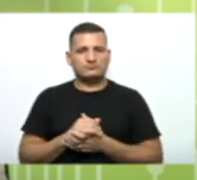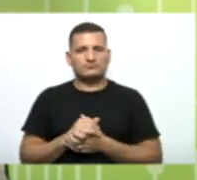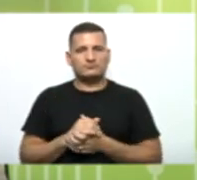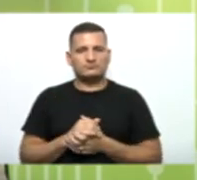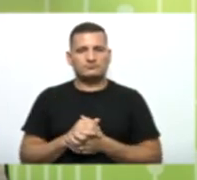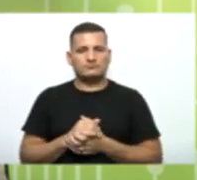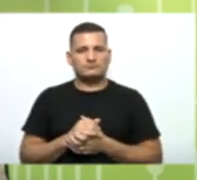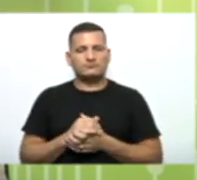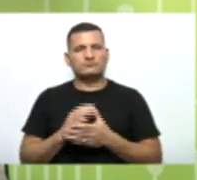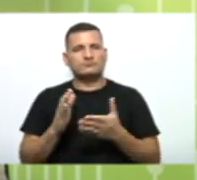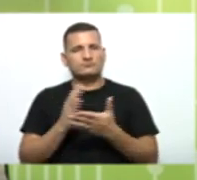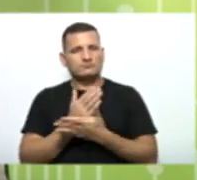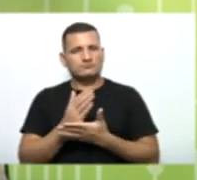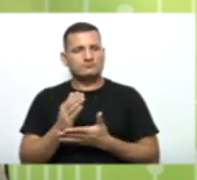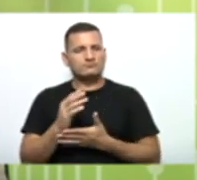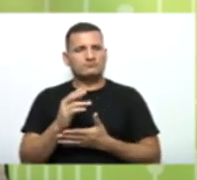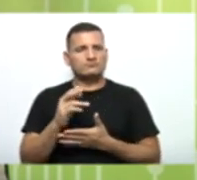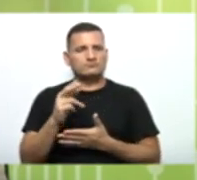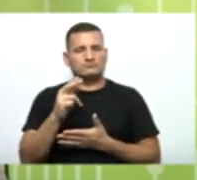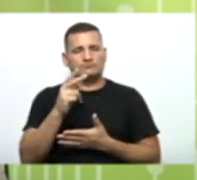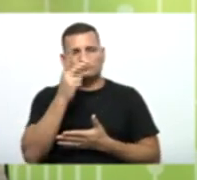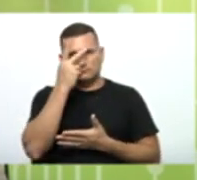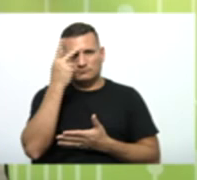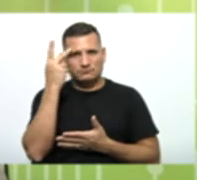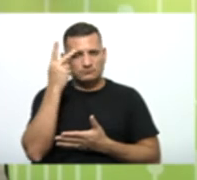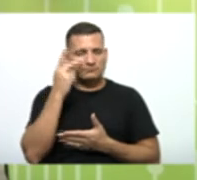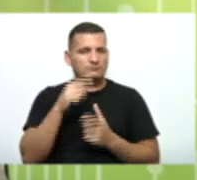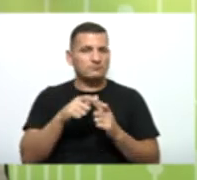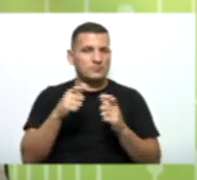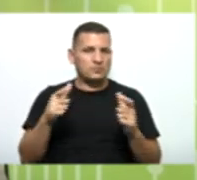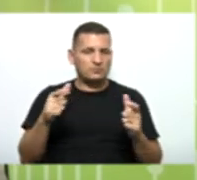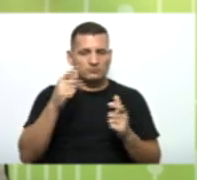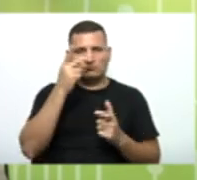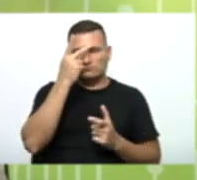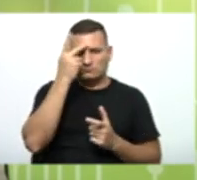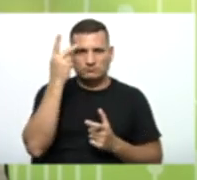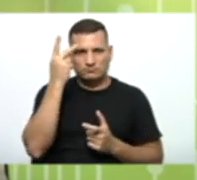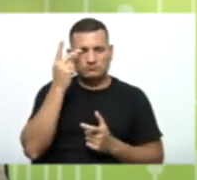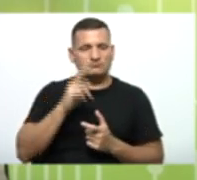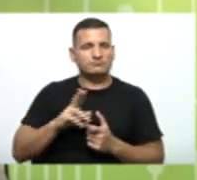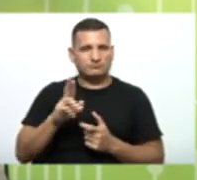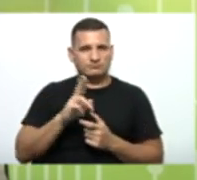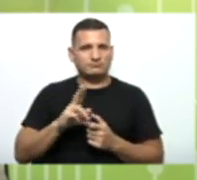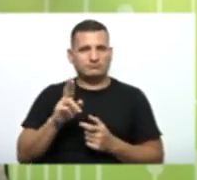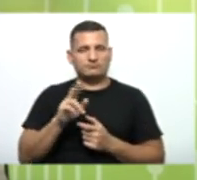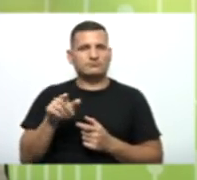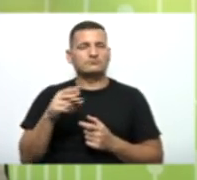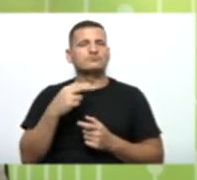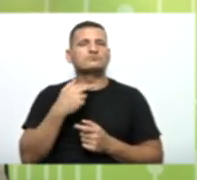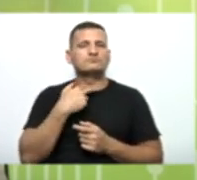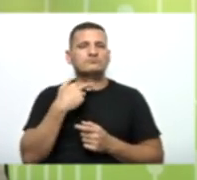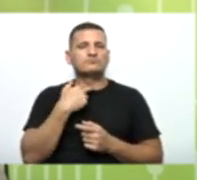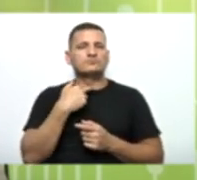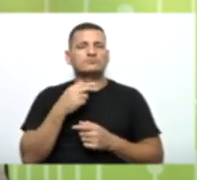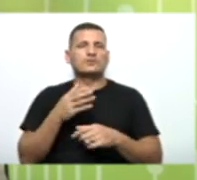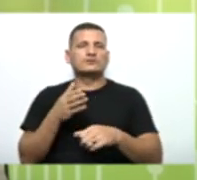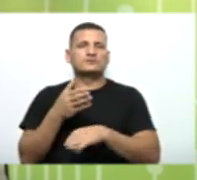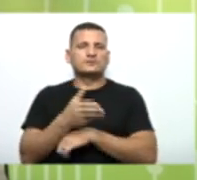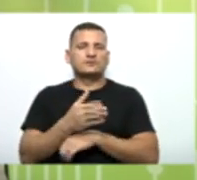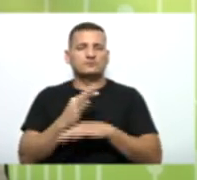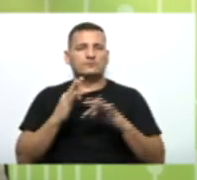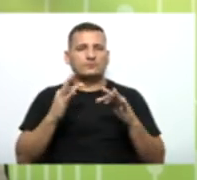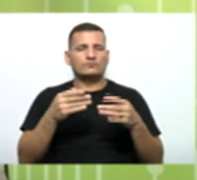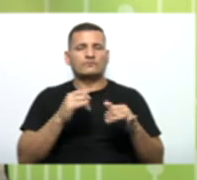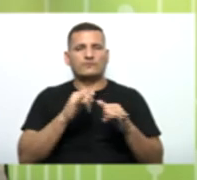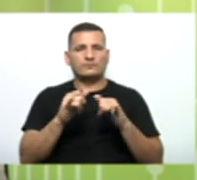alguns usuários, na verdade, a maioria, todos os usuários, não pode ter acesso a todas as